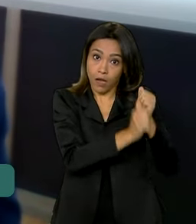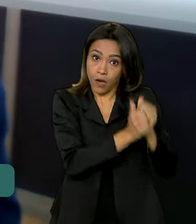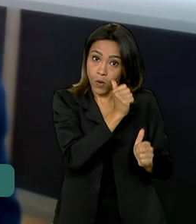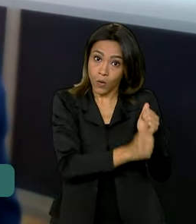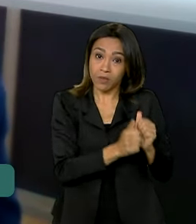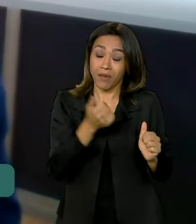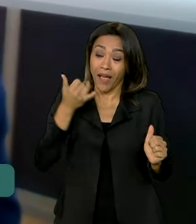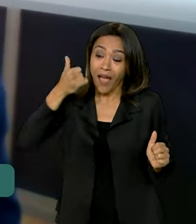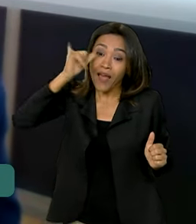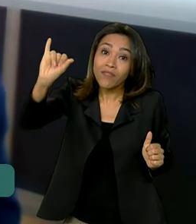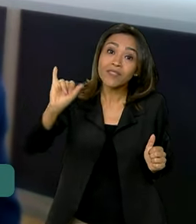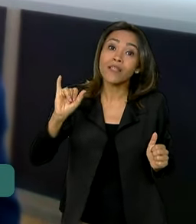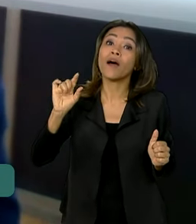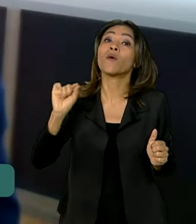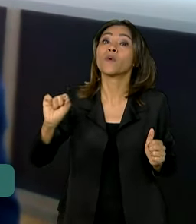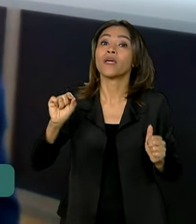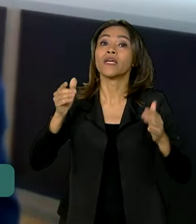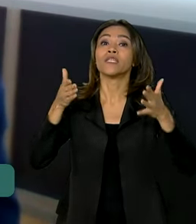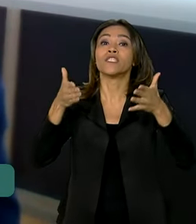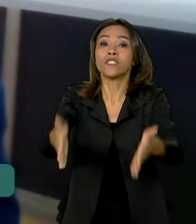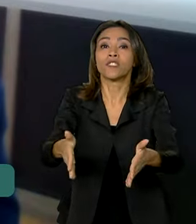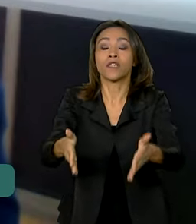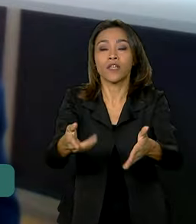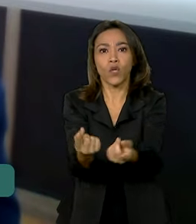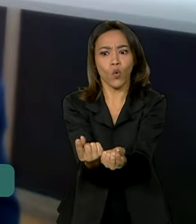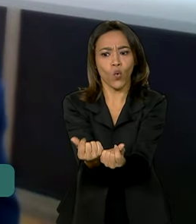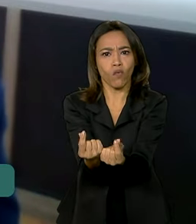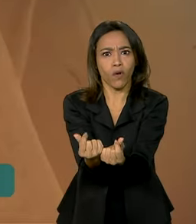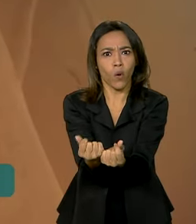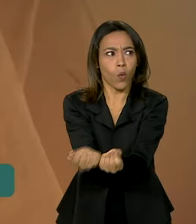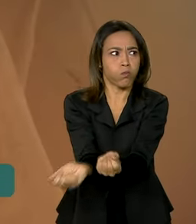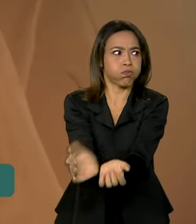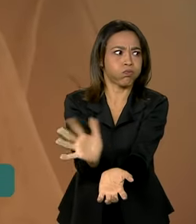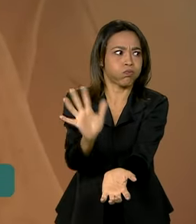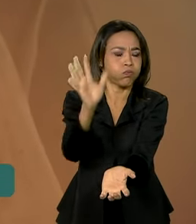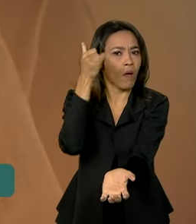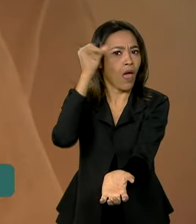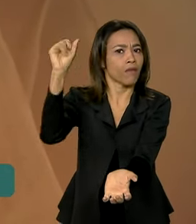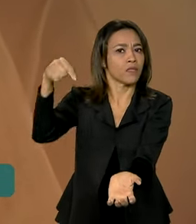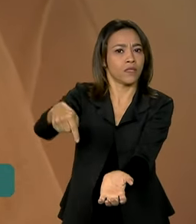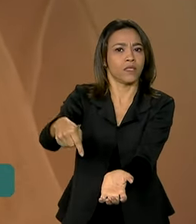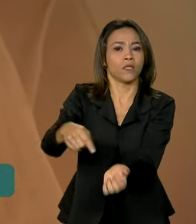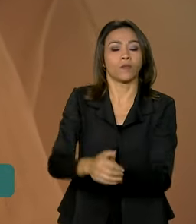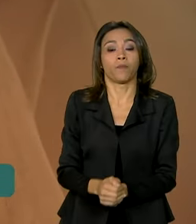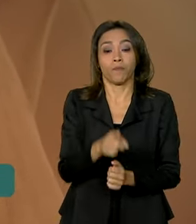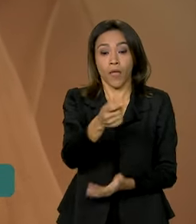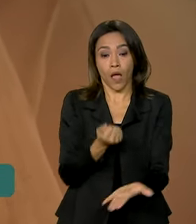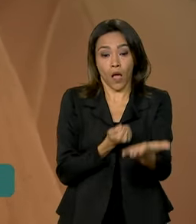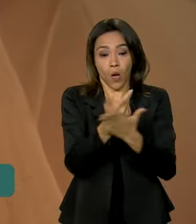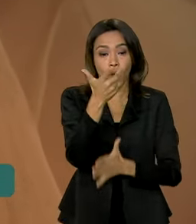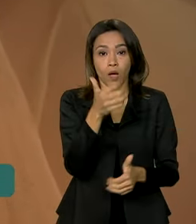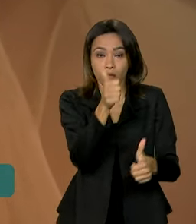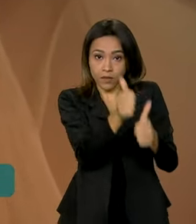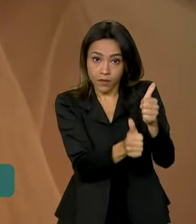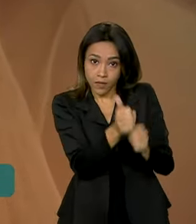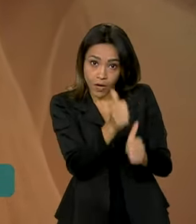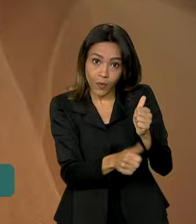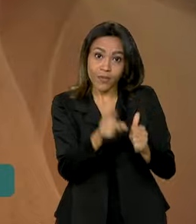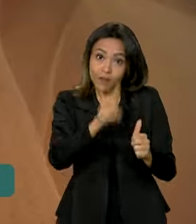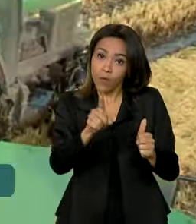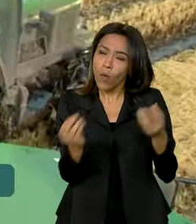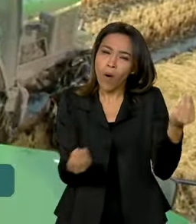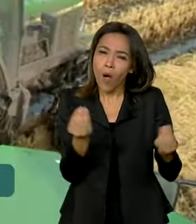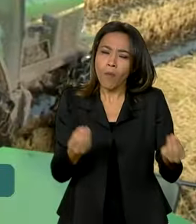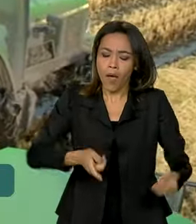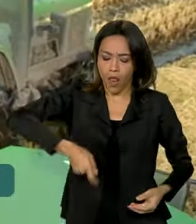evitar que chegue pra população também com preço muito alto a compra de arroz será feita por meio de leilões